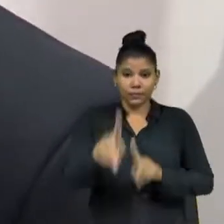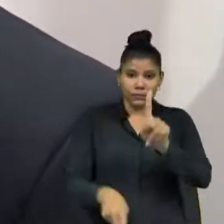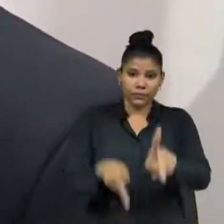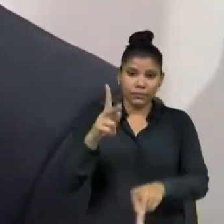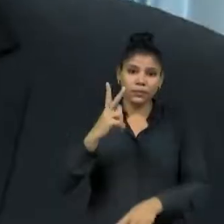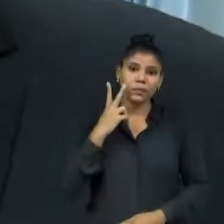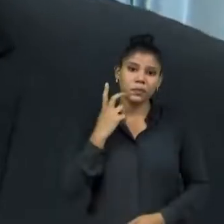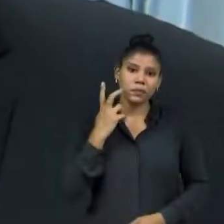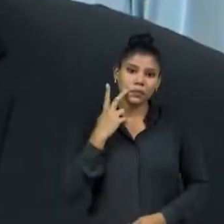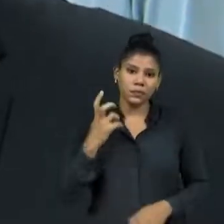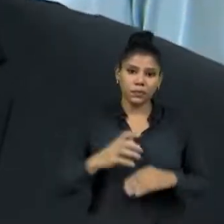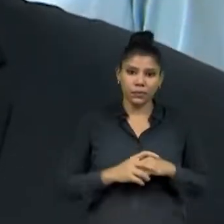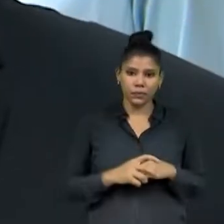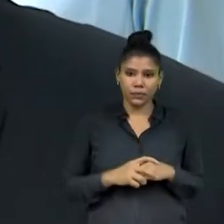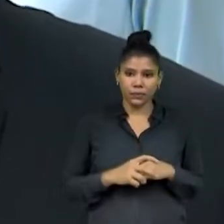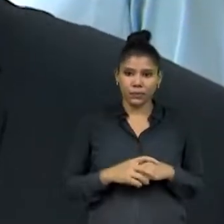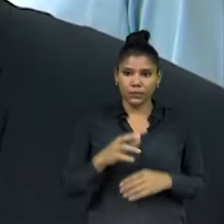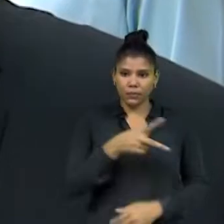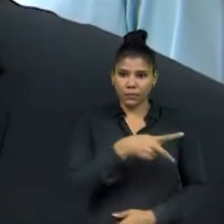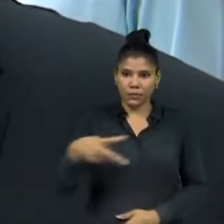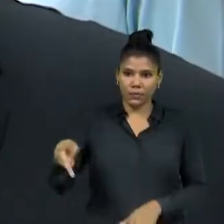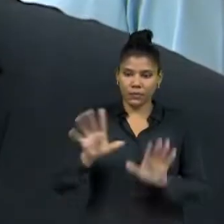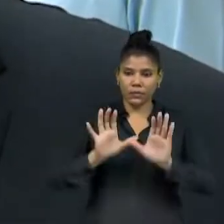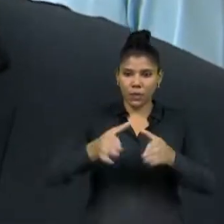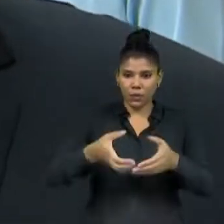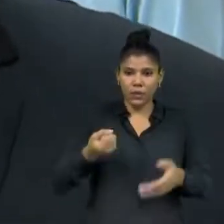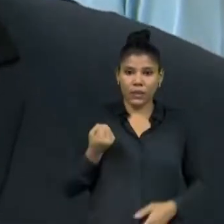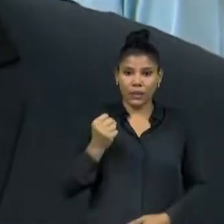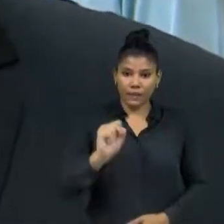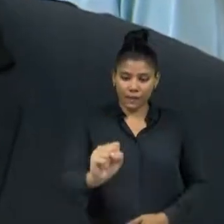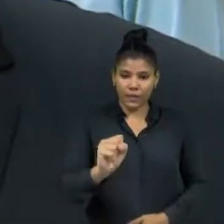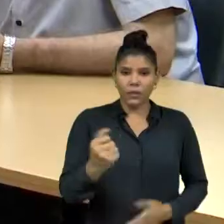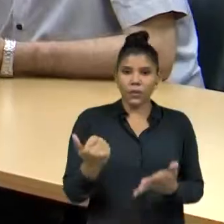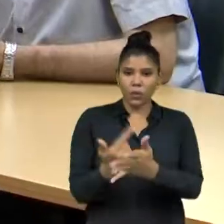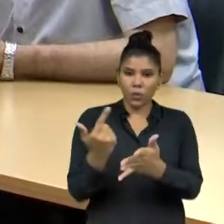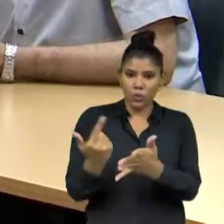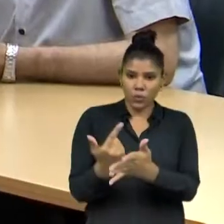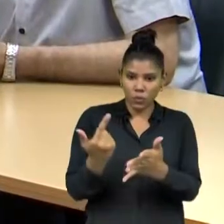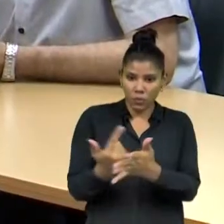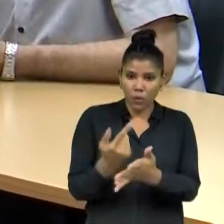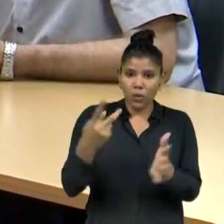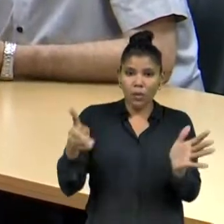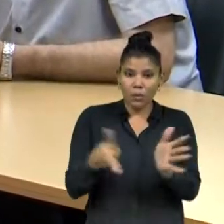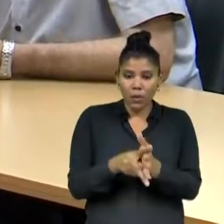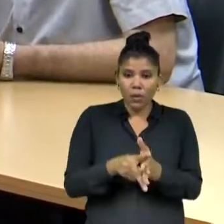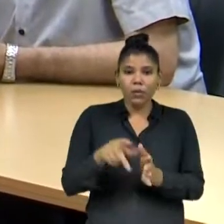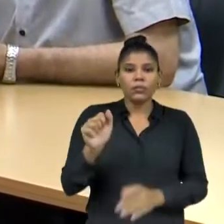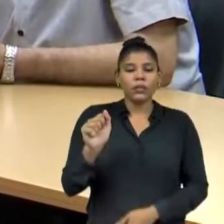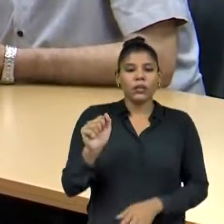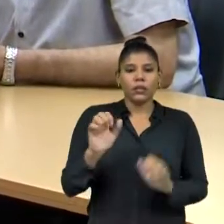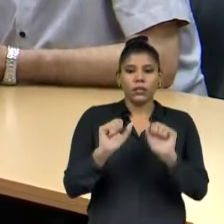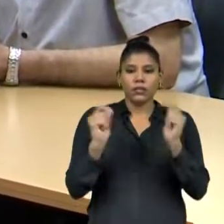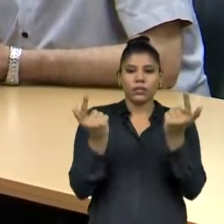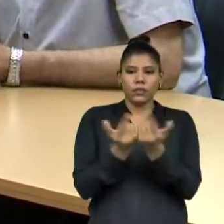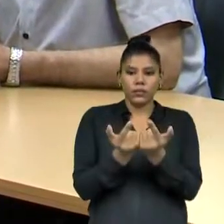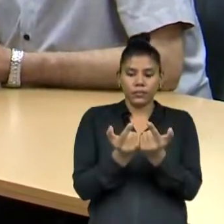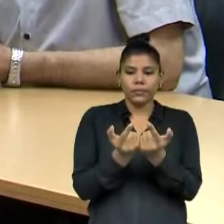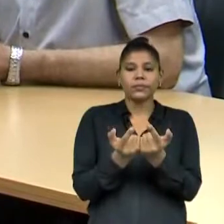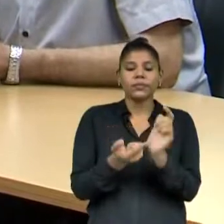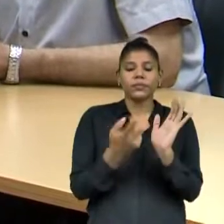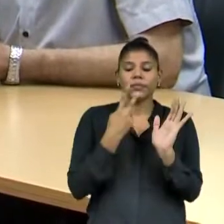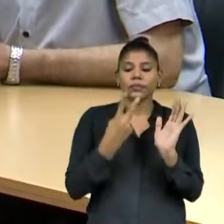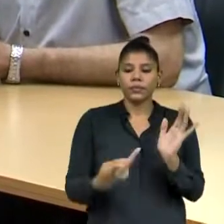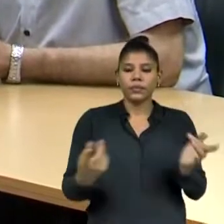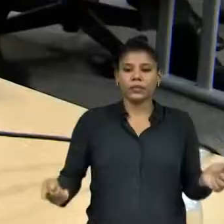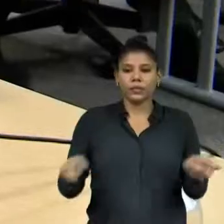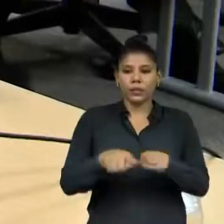na trabalhadora. O presidente da Comissão de Defesa do Consumidor da Assembleia destaca a parceria com o Ministério Público do Estado para